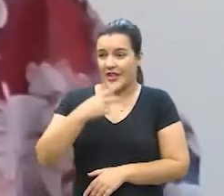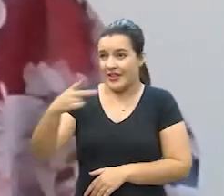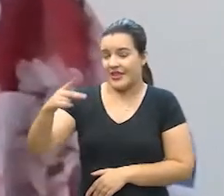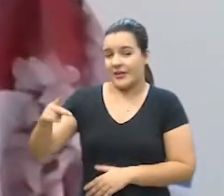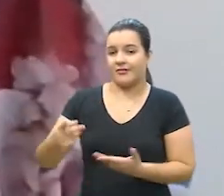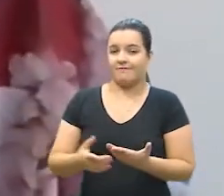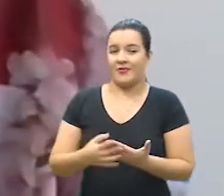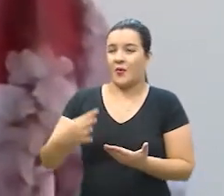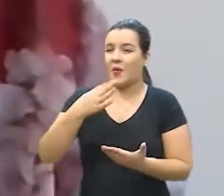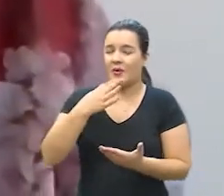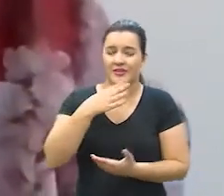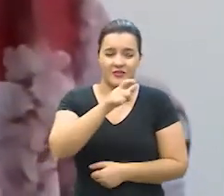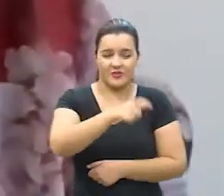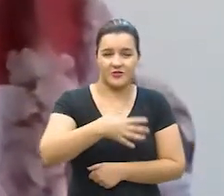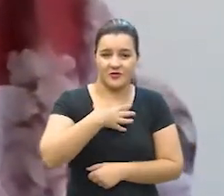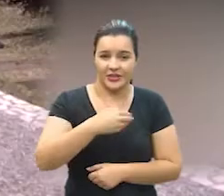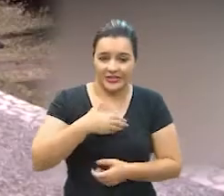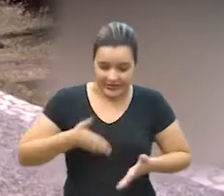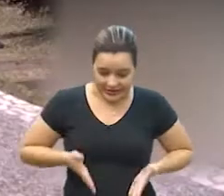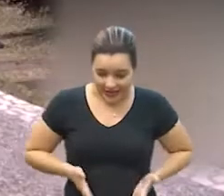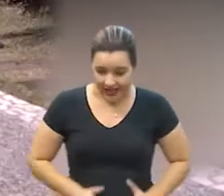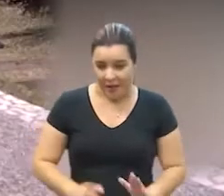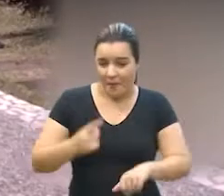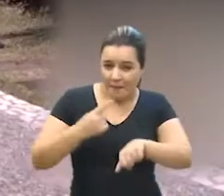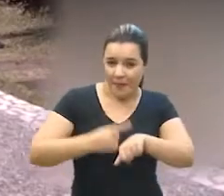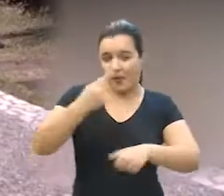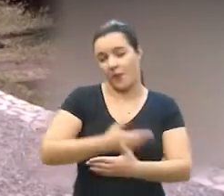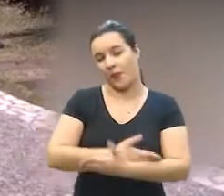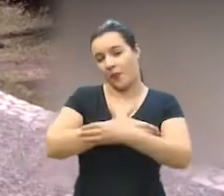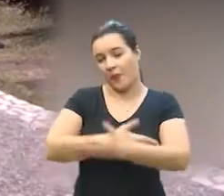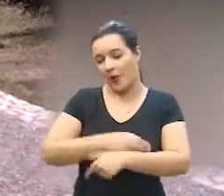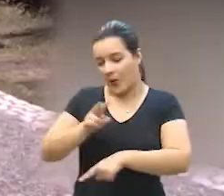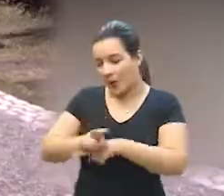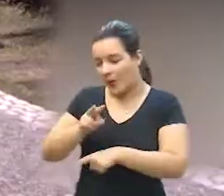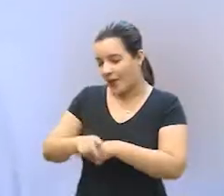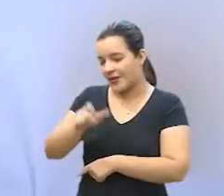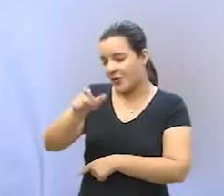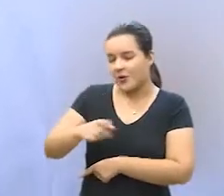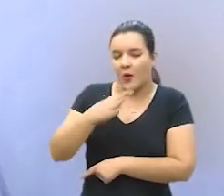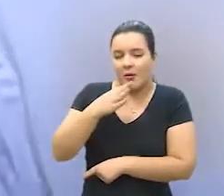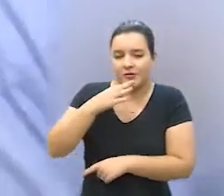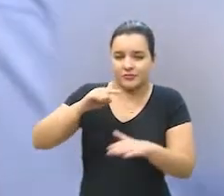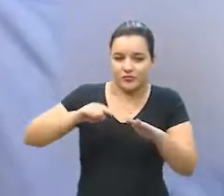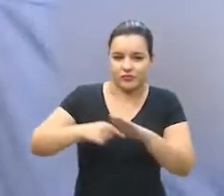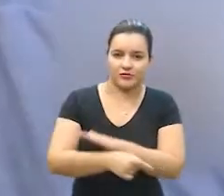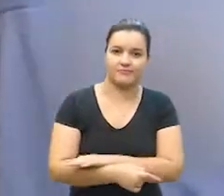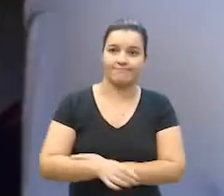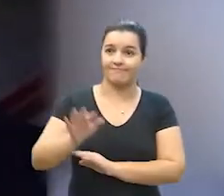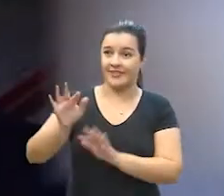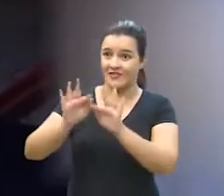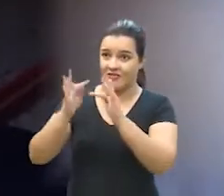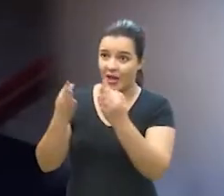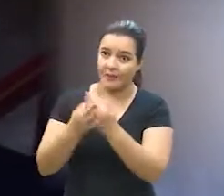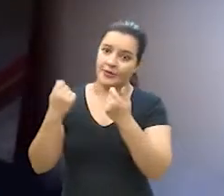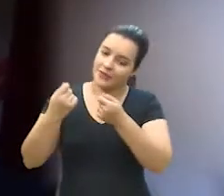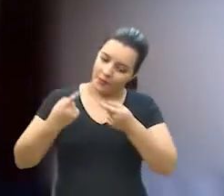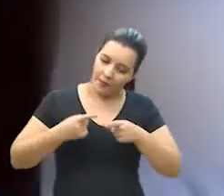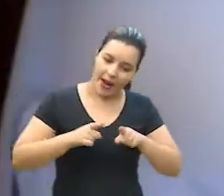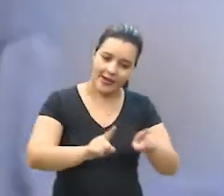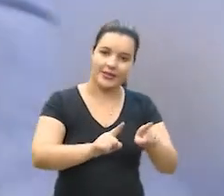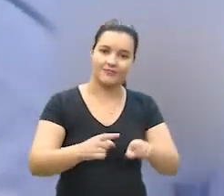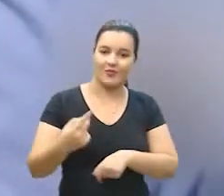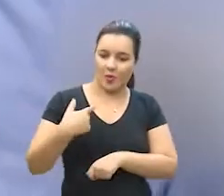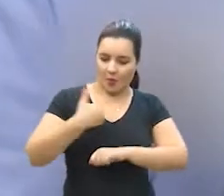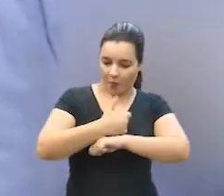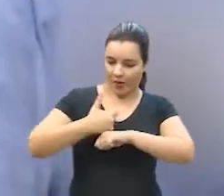criança, que conhece aquela criança desde o primeiro dia de nascimento. Então, os pais são grandes parceiros para que a